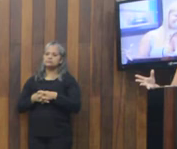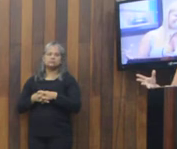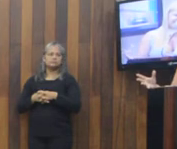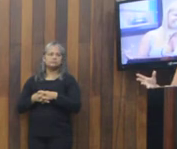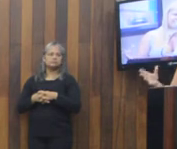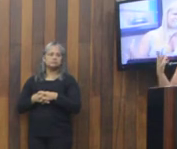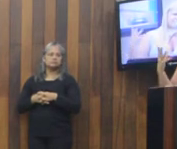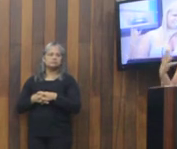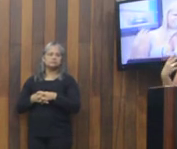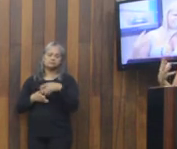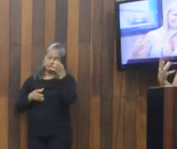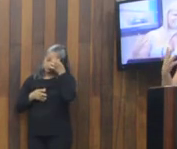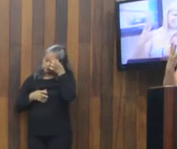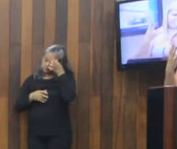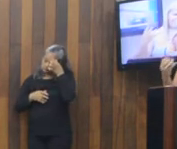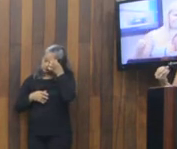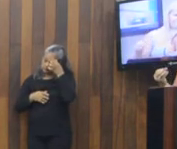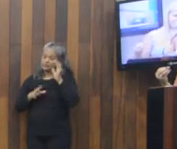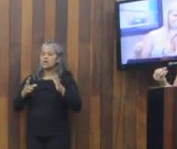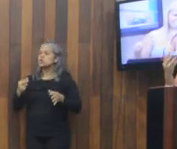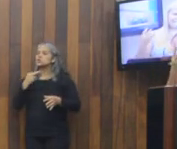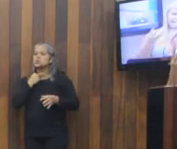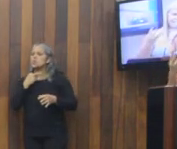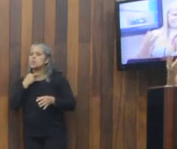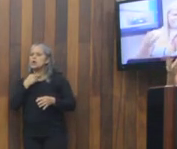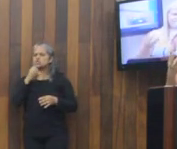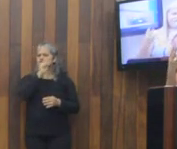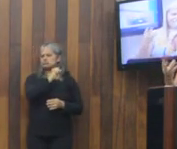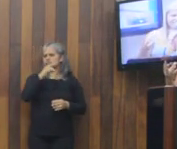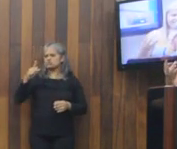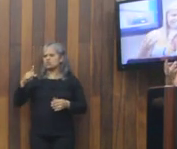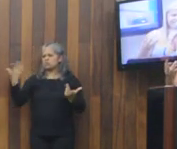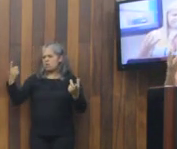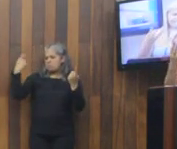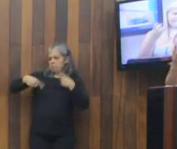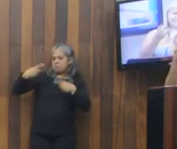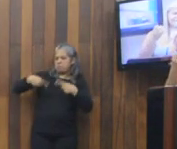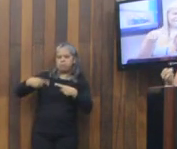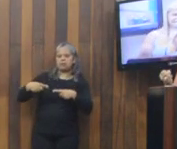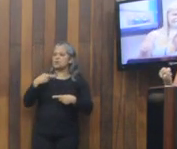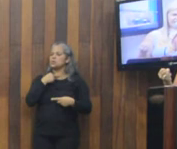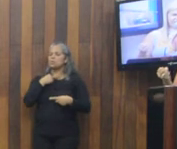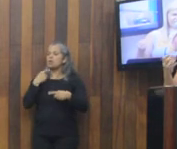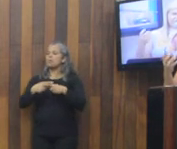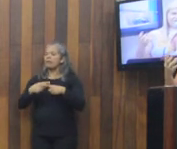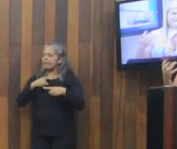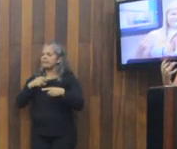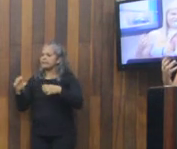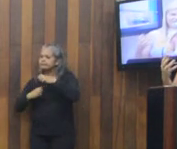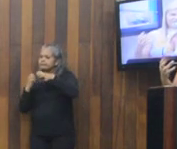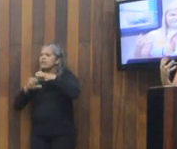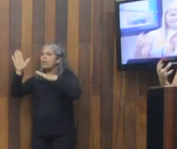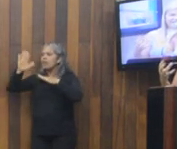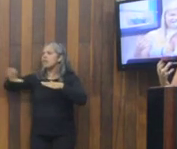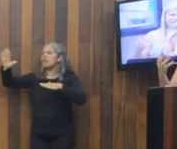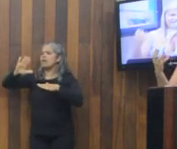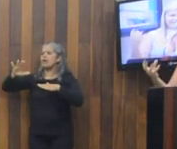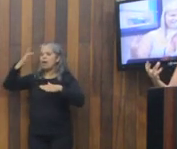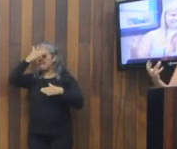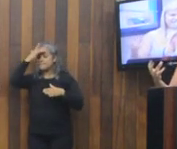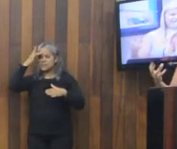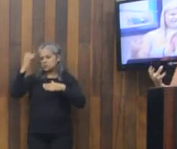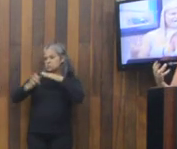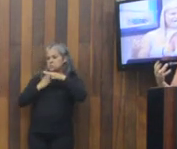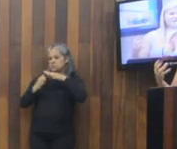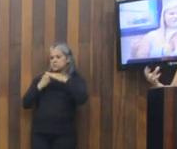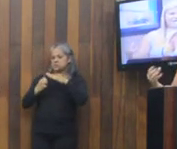shopping center no nosso comércio como concorrente, porque lá também estão empresários que são da cidade. E muitas vezes as pessoas acham que a